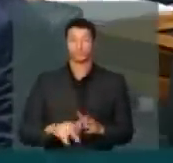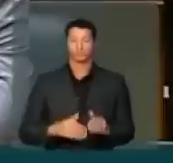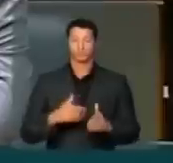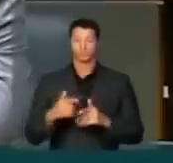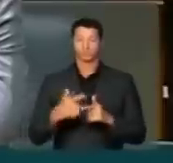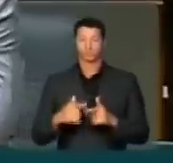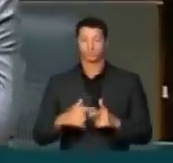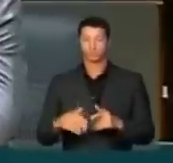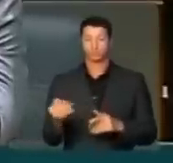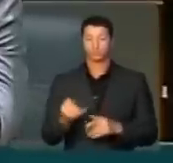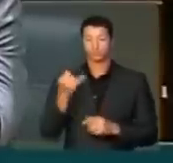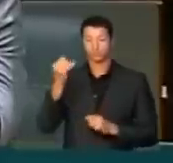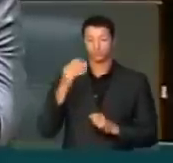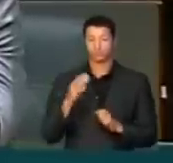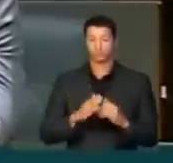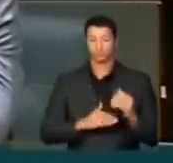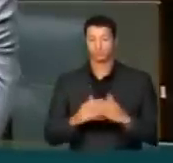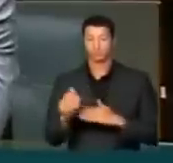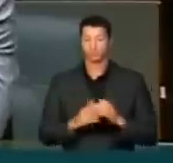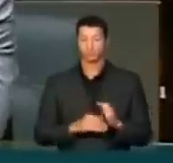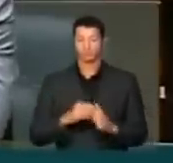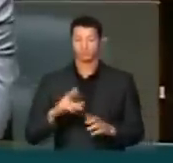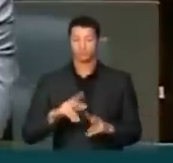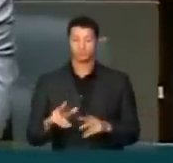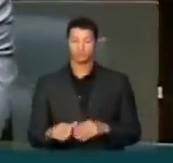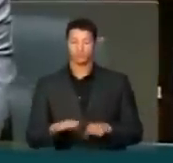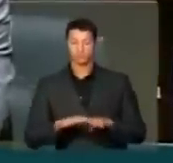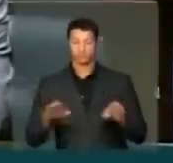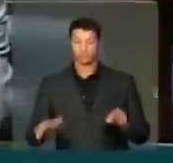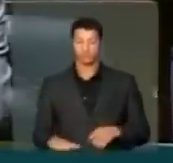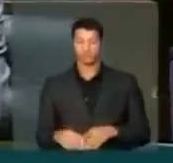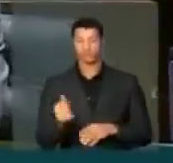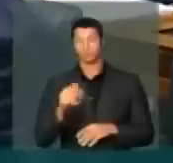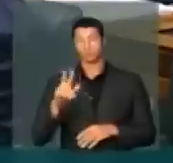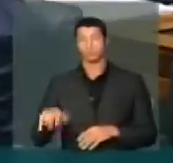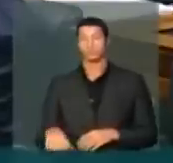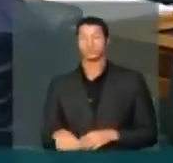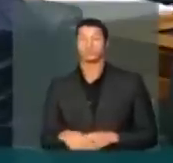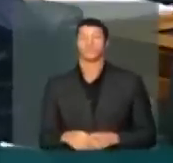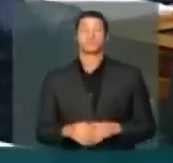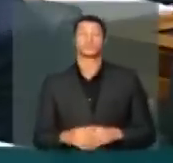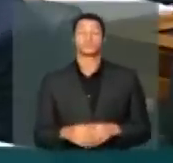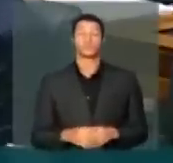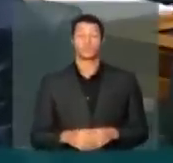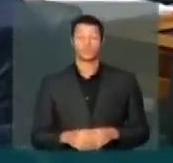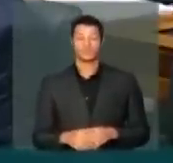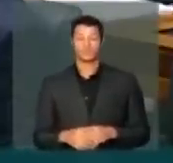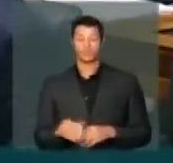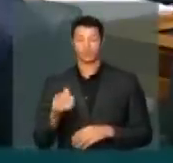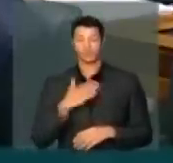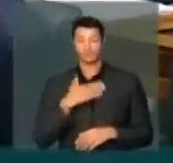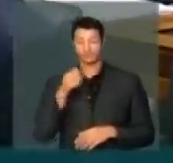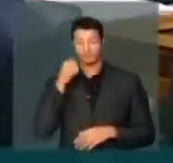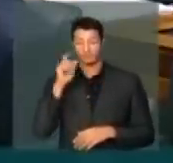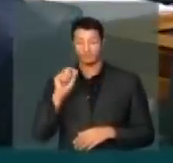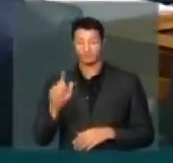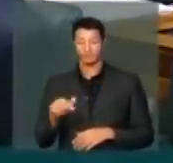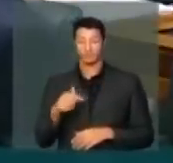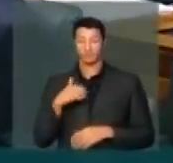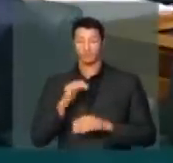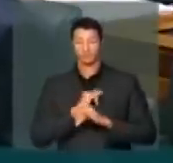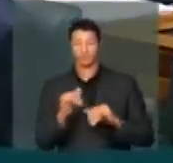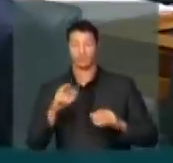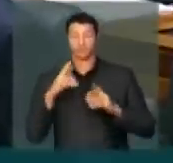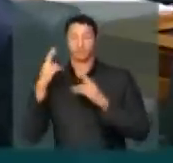questões importantes, provenientes das mais variadas bancadas. Uma delas, modestamente, de minha autoria, que era, eu diria